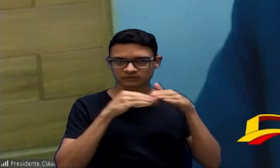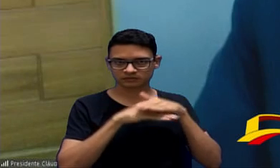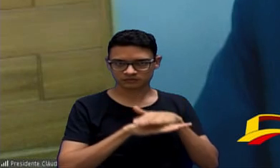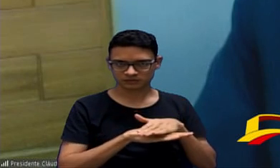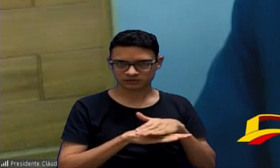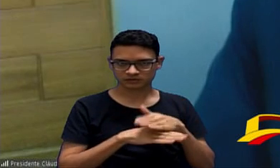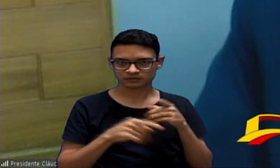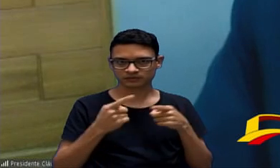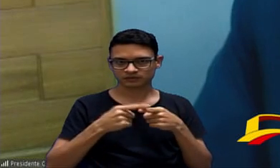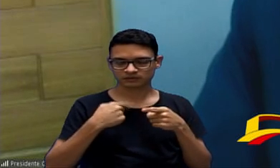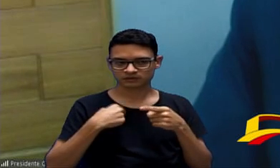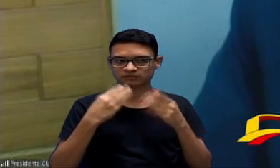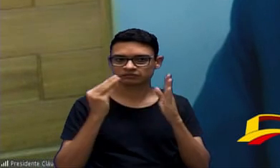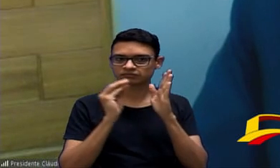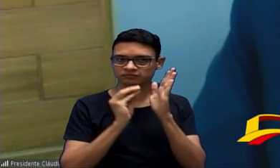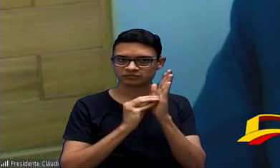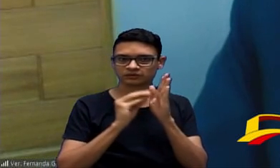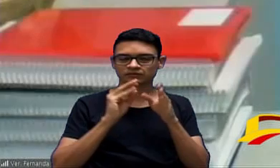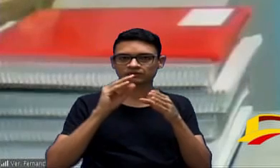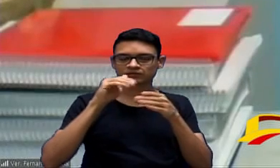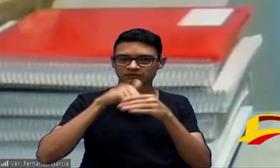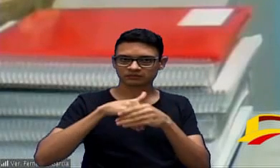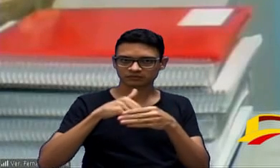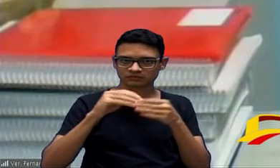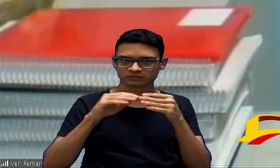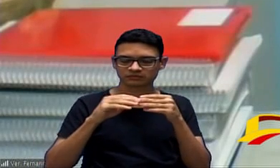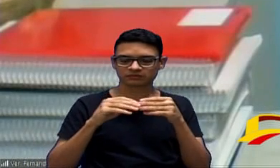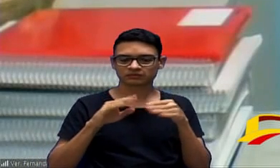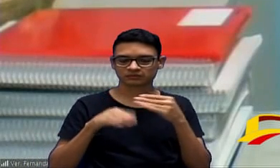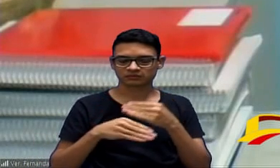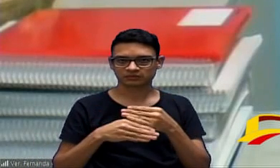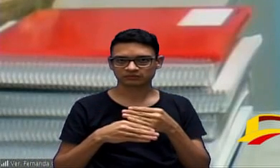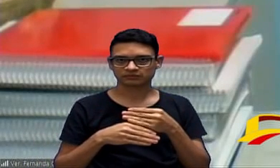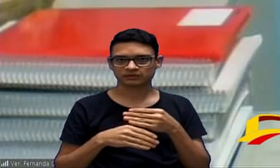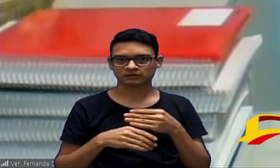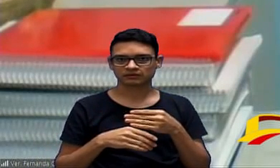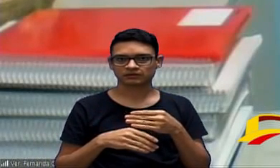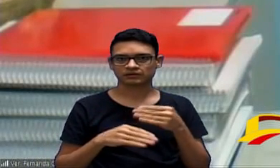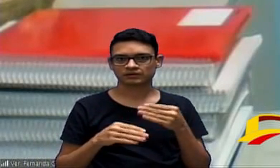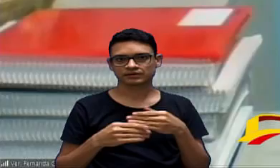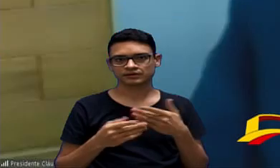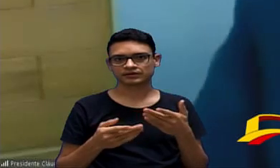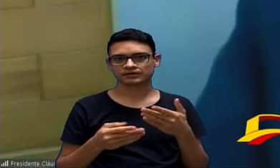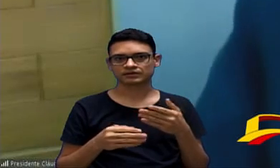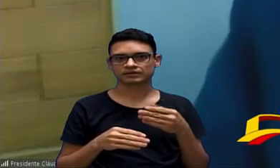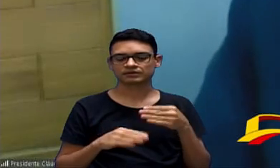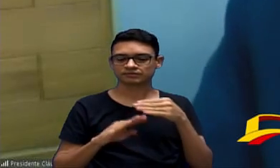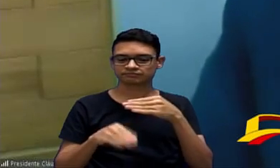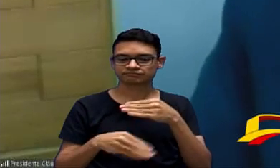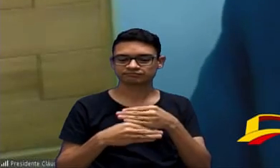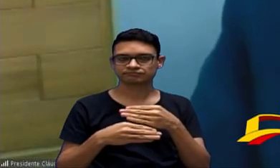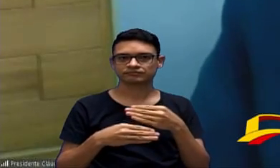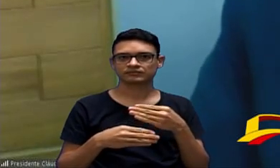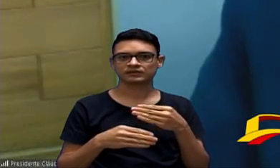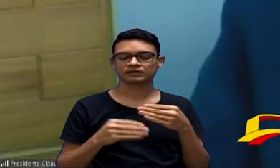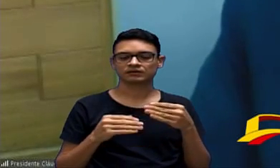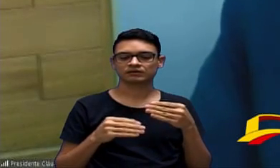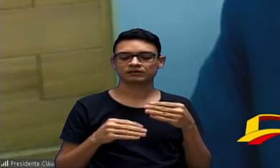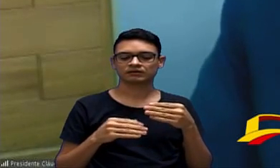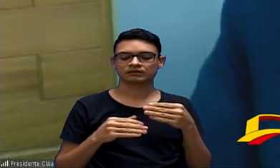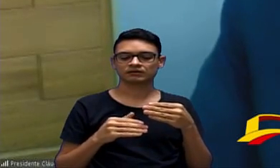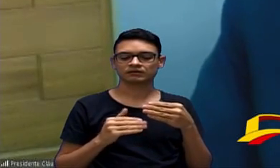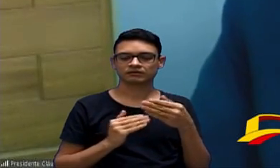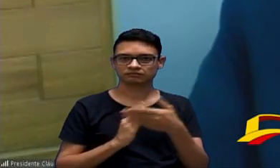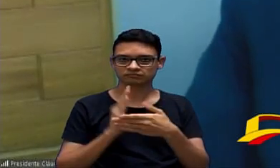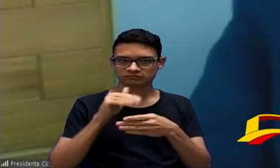em votação da emenda? Sim. Ela deu como inconstitucional, né? Eu coloco em votação o